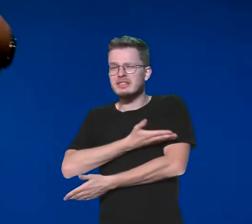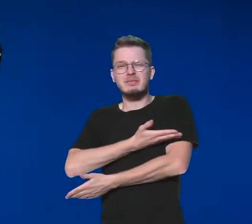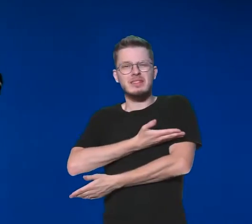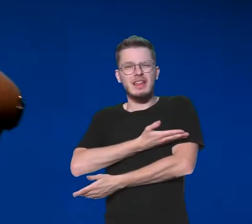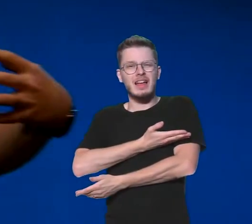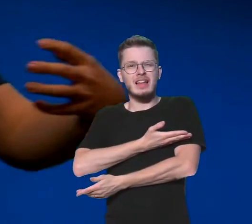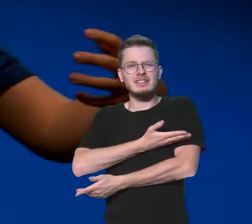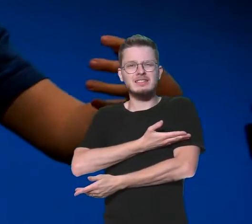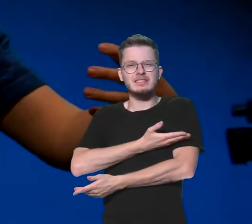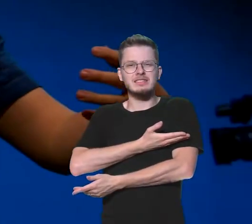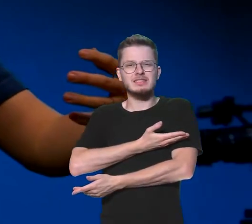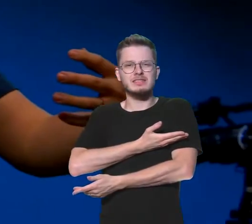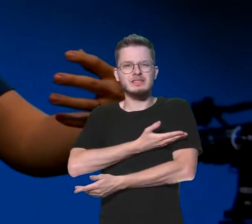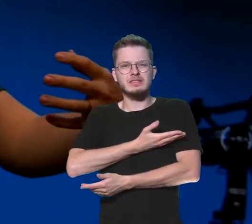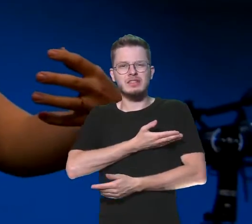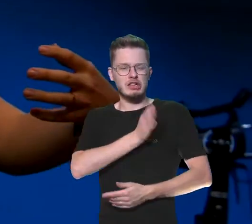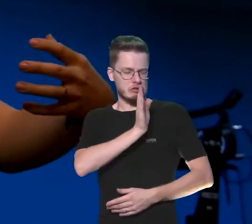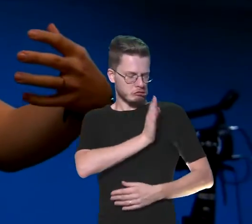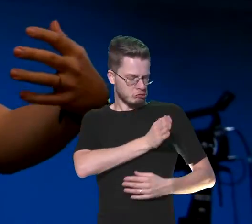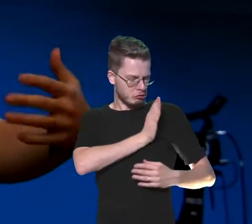com que a fonte do nosso coração